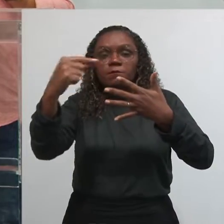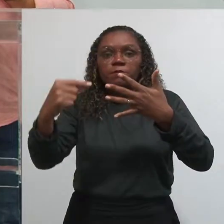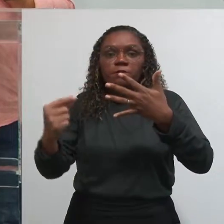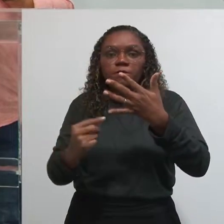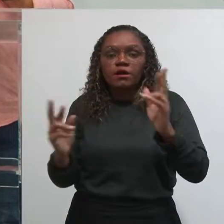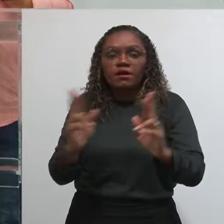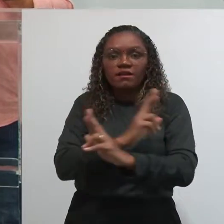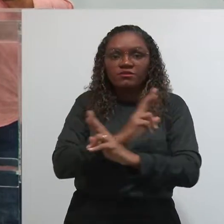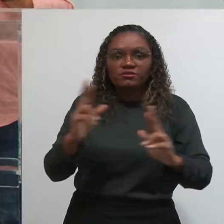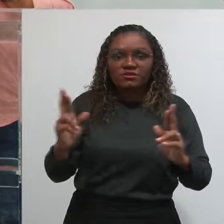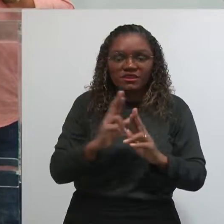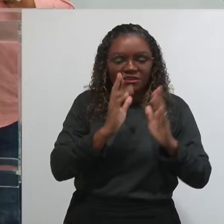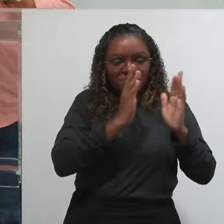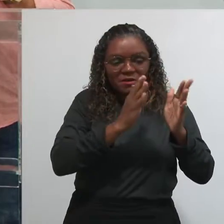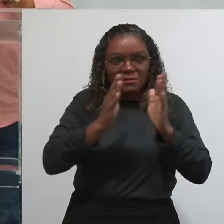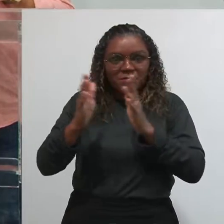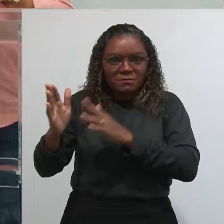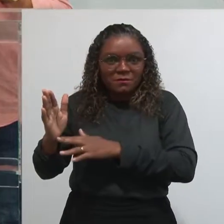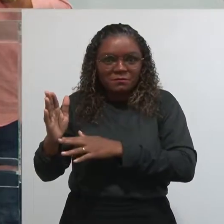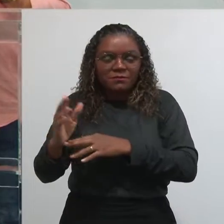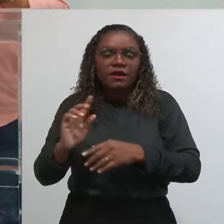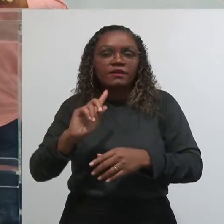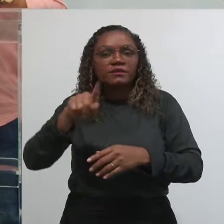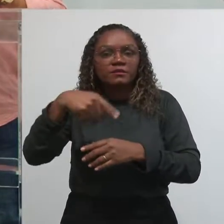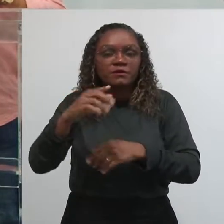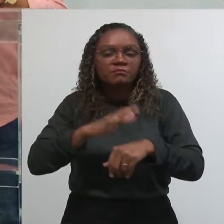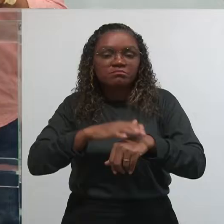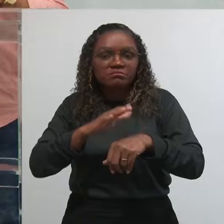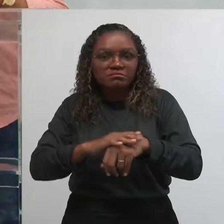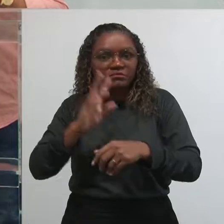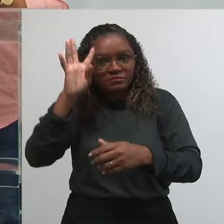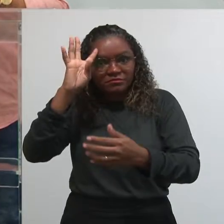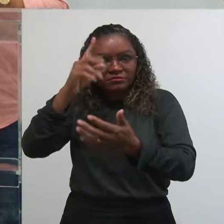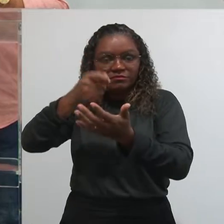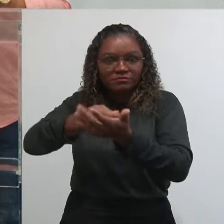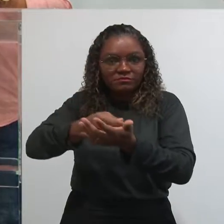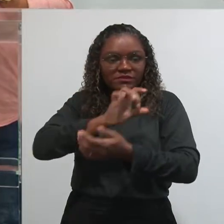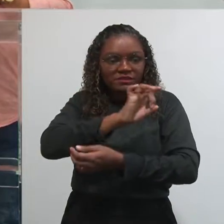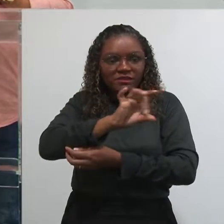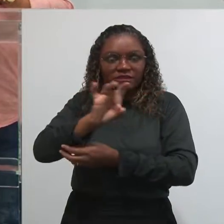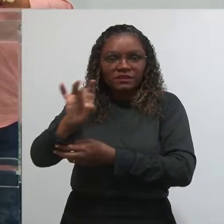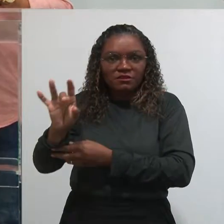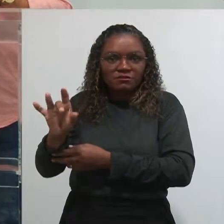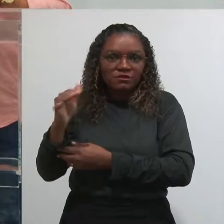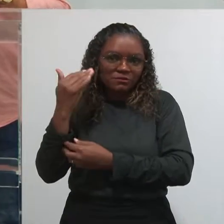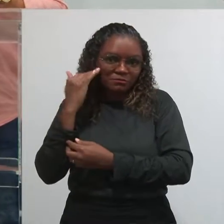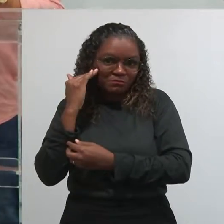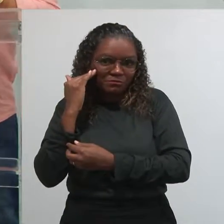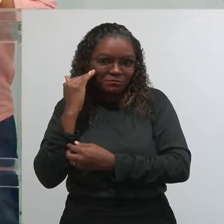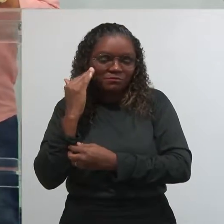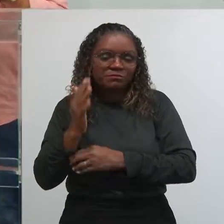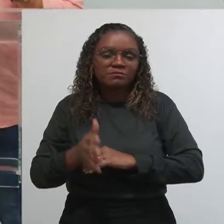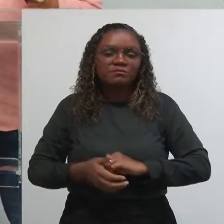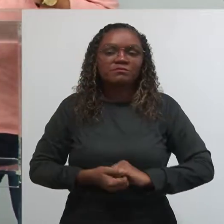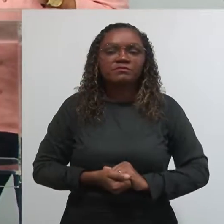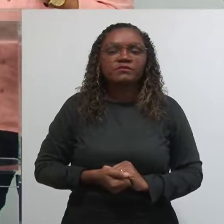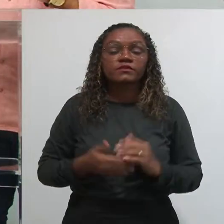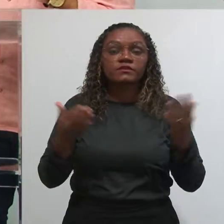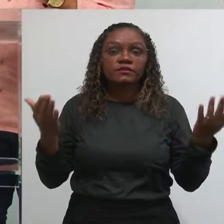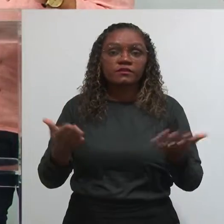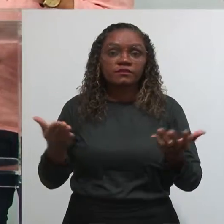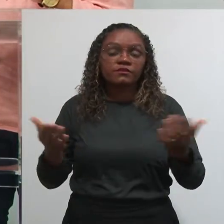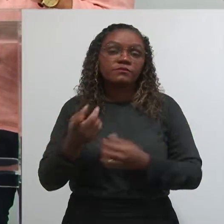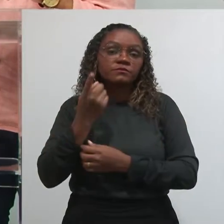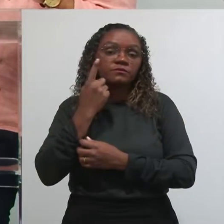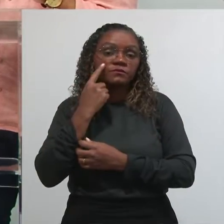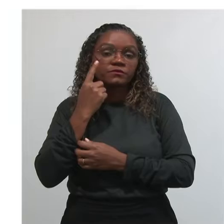uma dessas fases e você vai poder tomar ação, né? Tomar decisão sobre cada um desses elementos, ok? Vamos ver, então, o